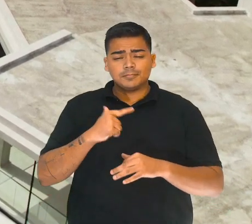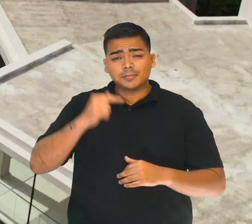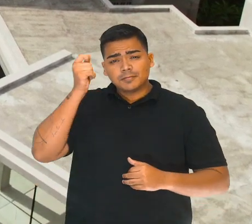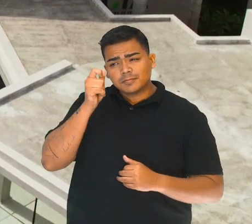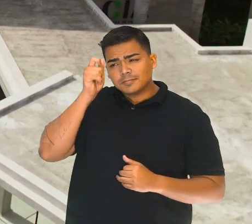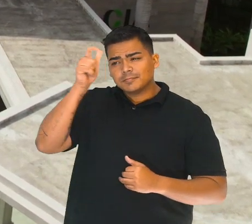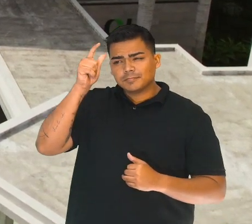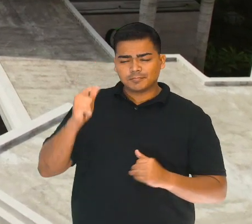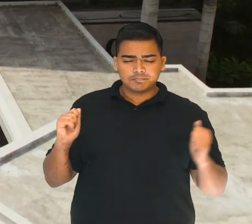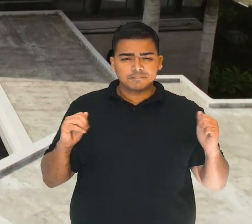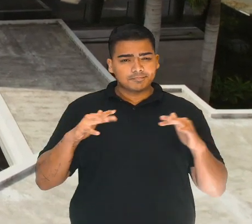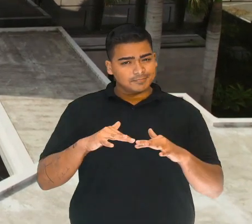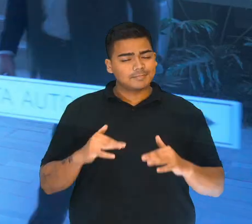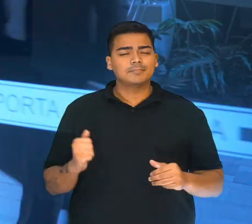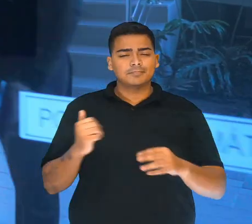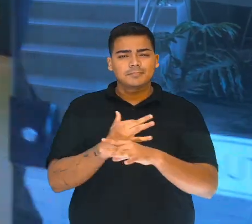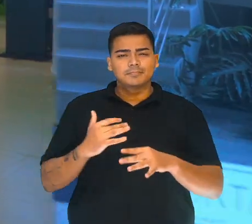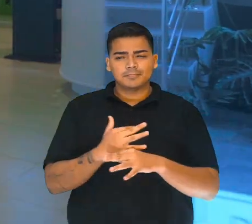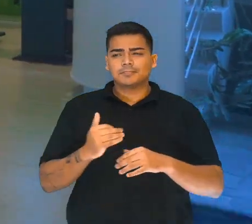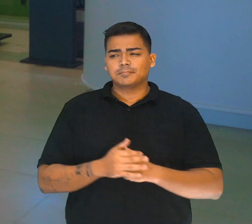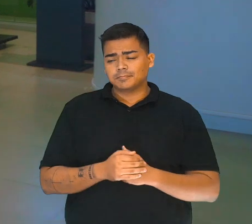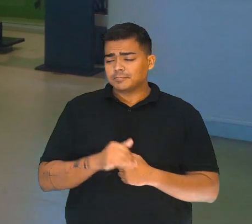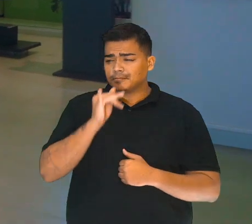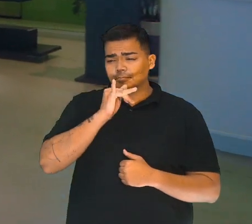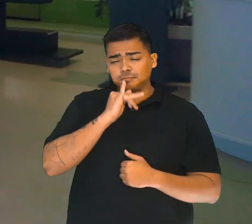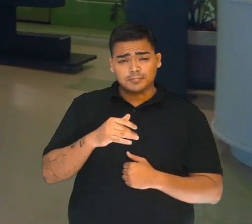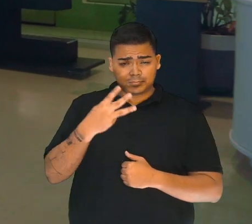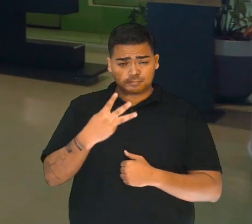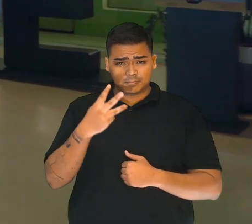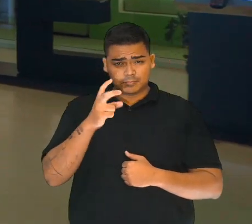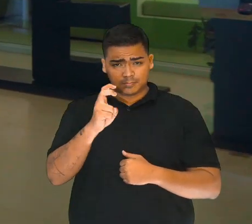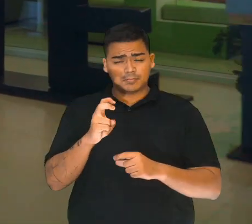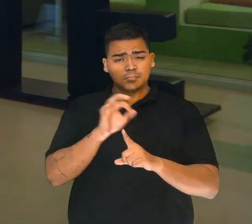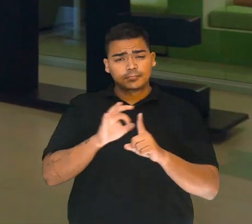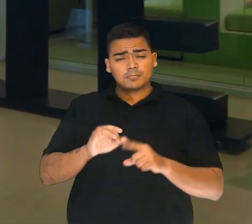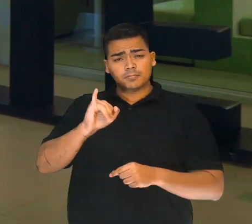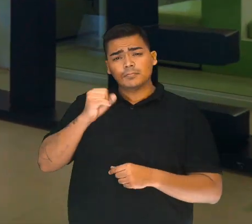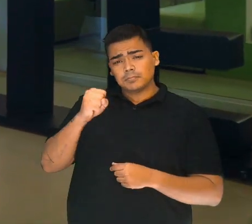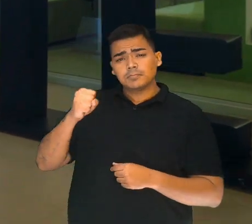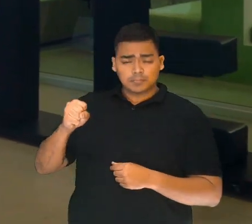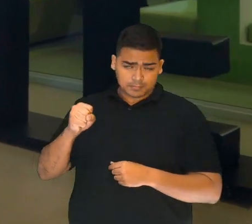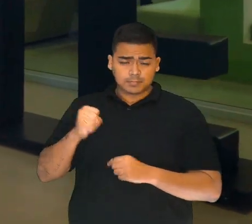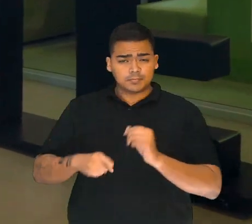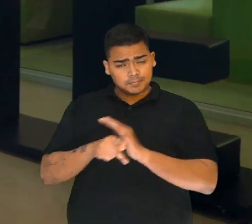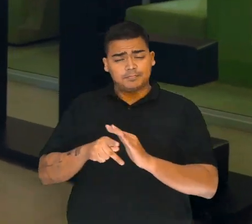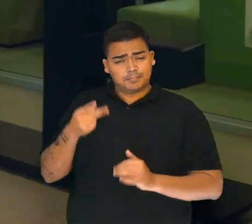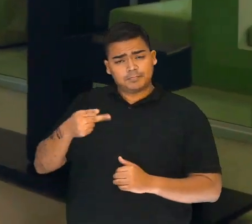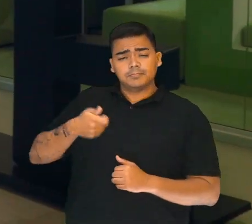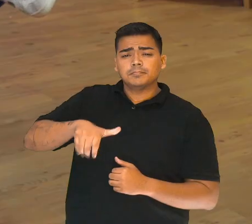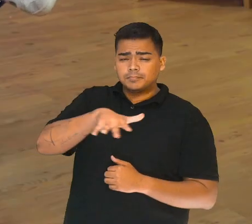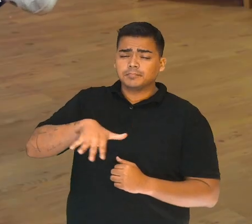principal arrecadação de ISS da cidade. Hoje, Florianópolis, por exemplo, 35% do ISS da cidade é tecnologia.